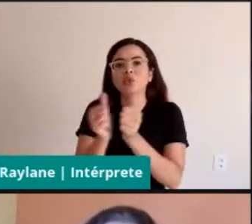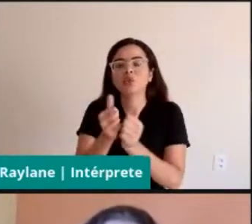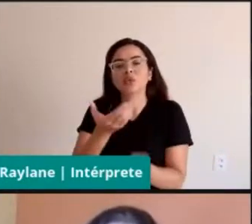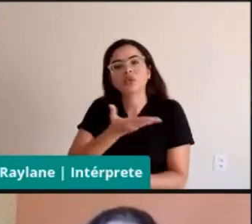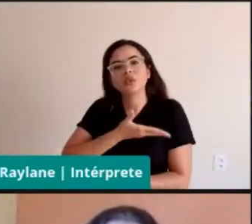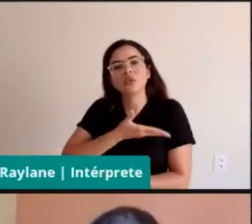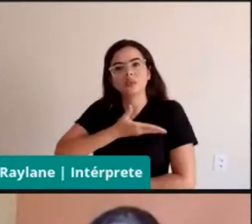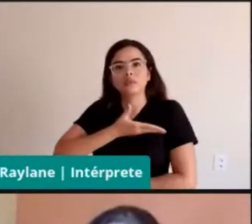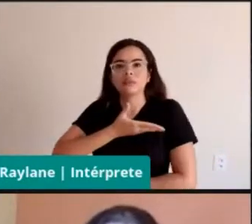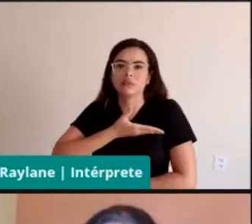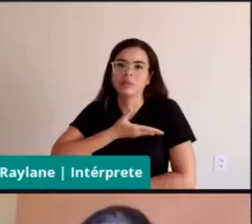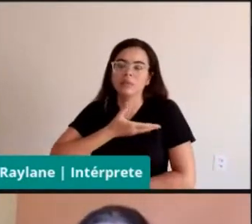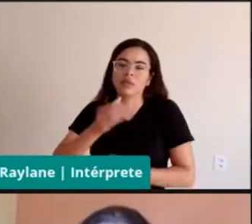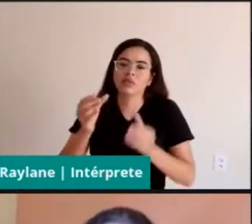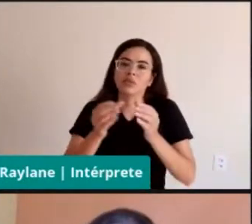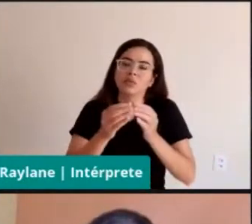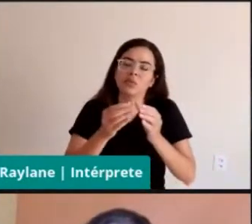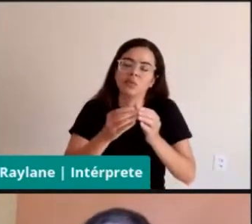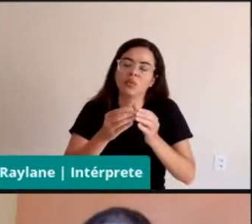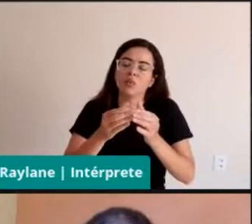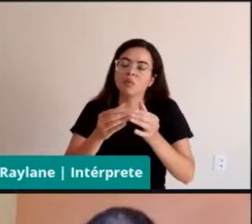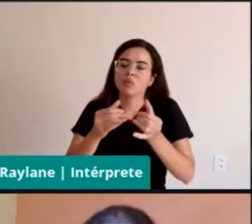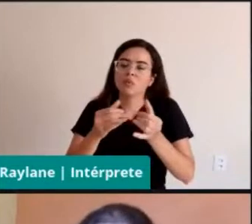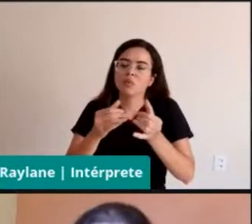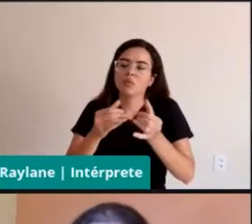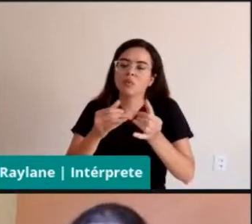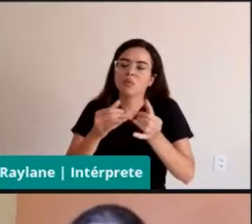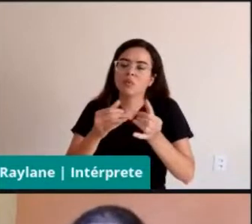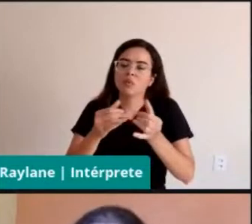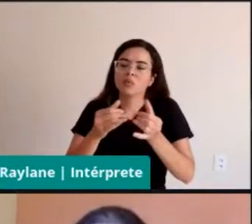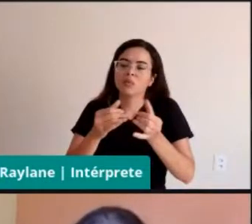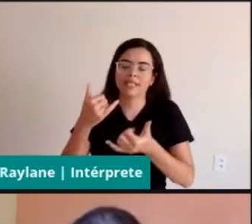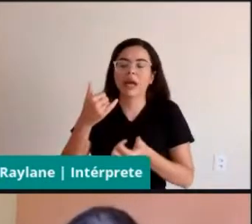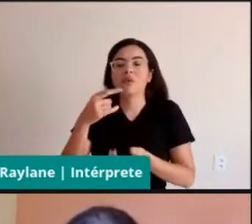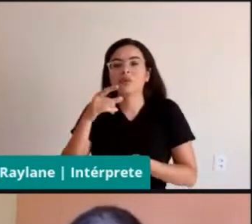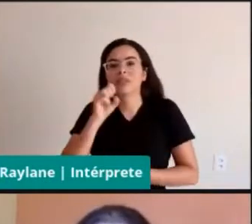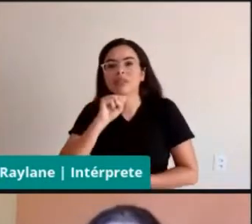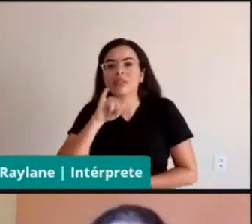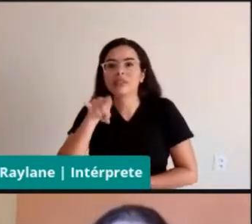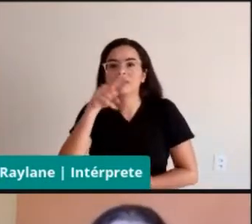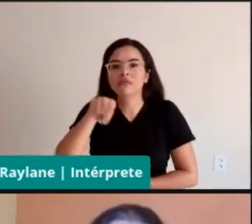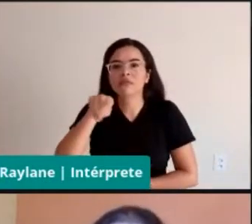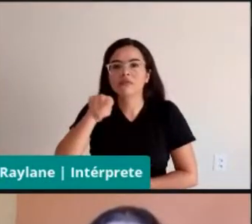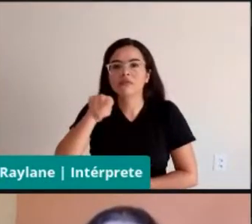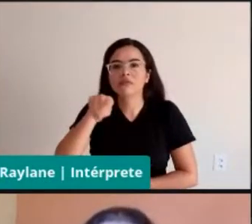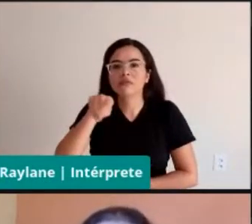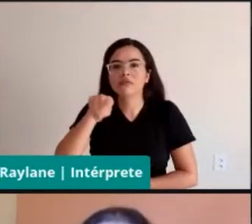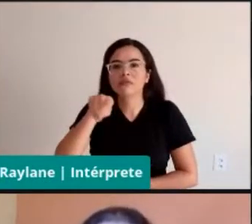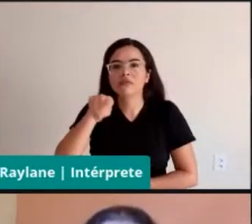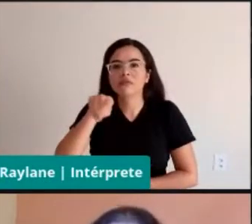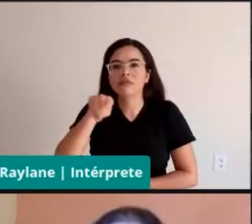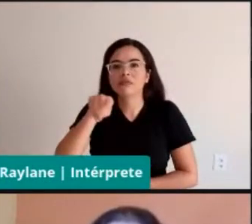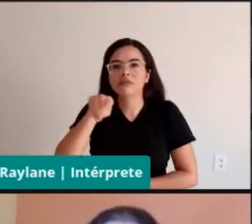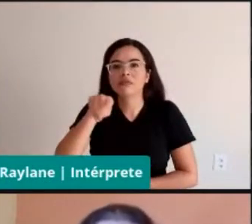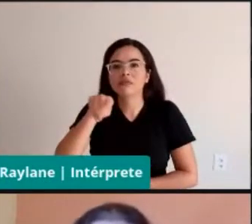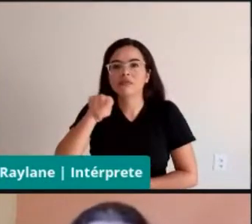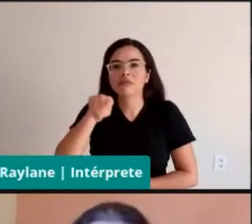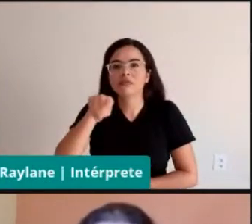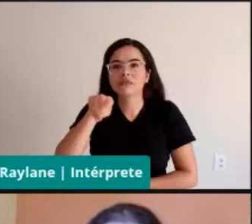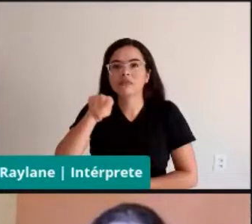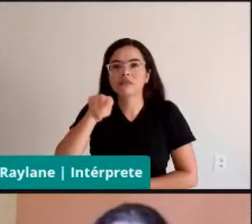um grupo para se jogar RPG, então caso tenham interesses, vocês podem entrar nesse site ou nesse link do Instagram e dar uma